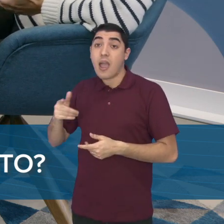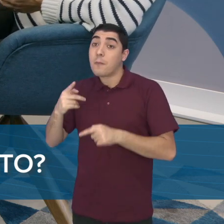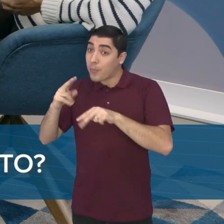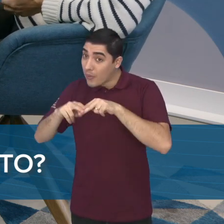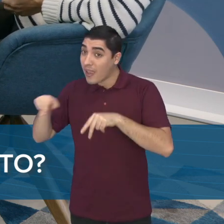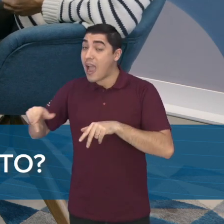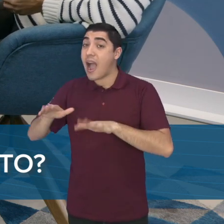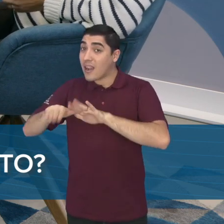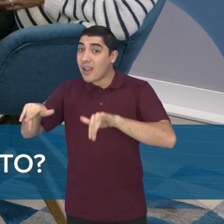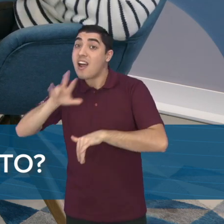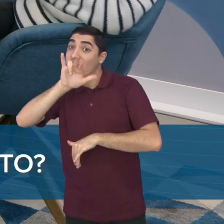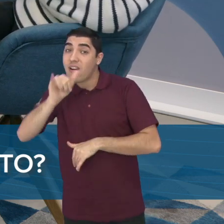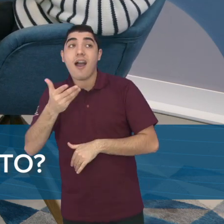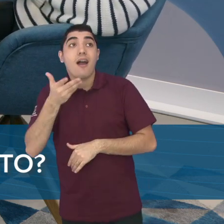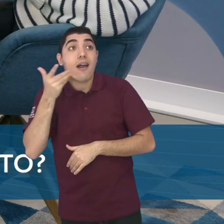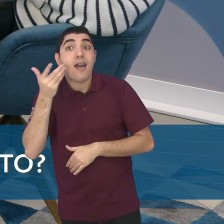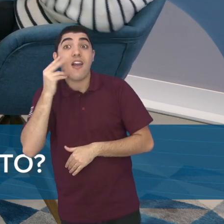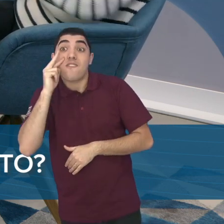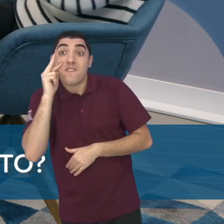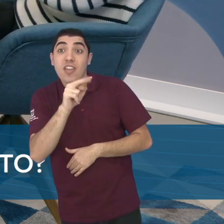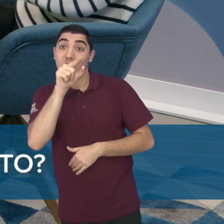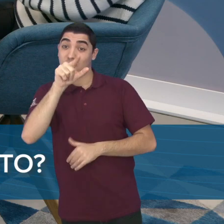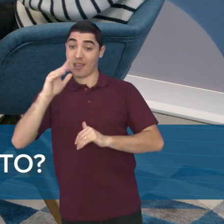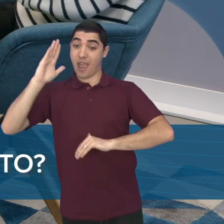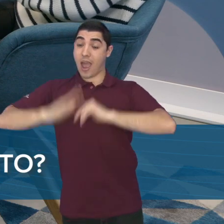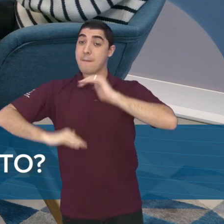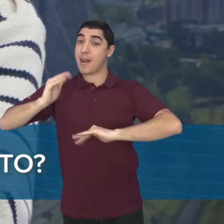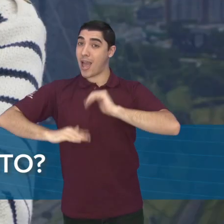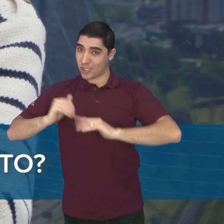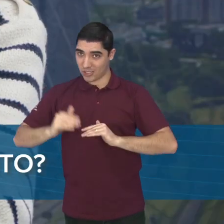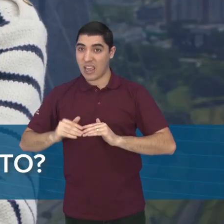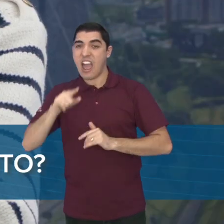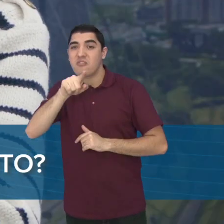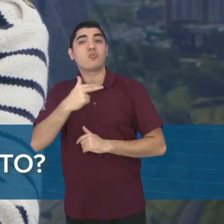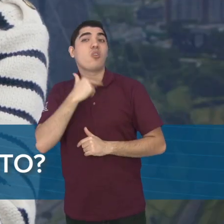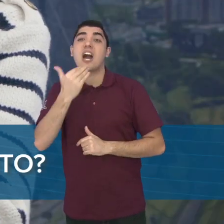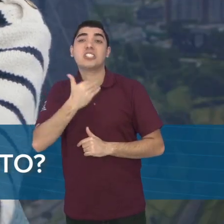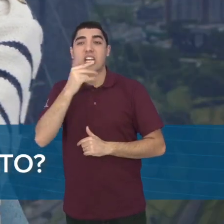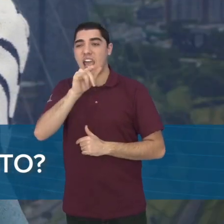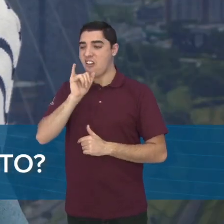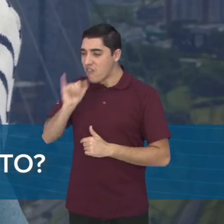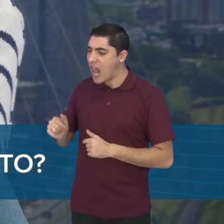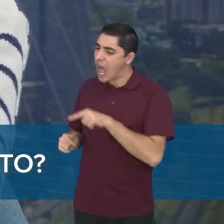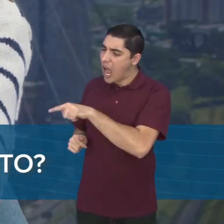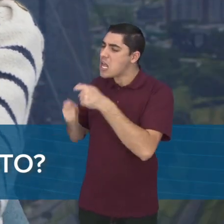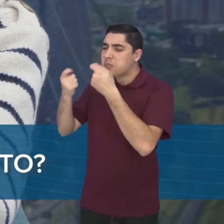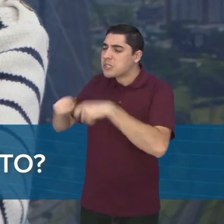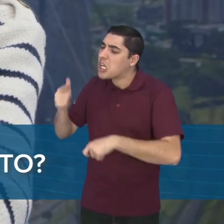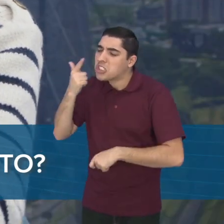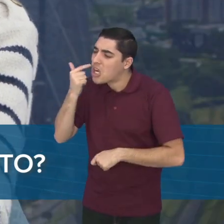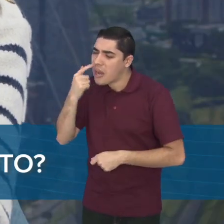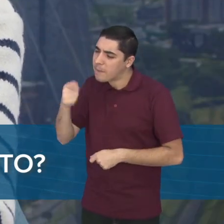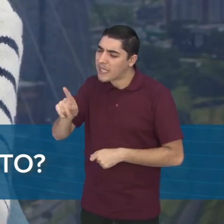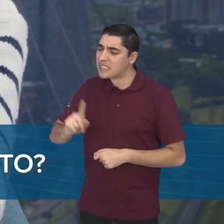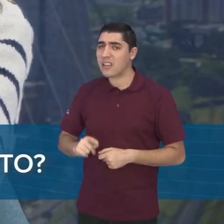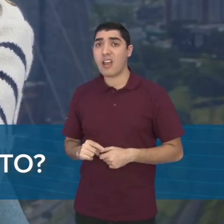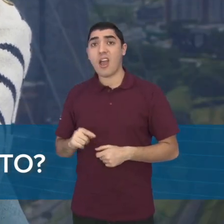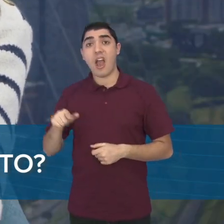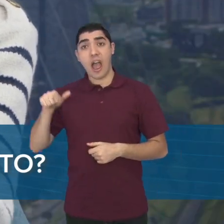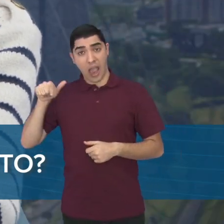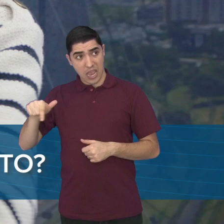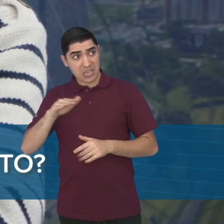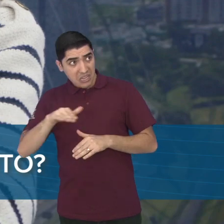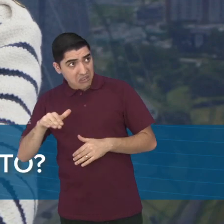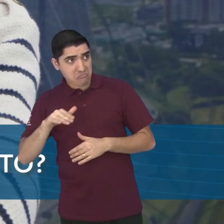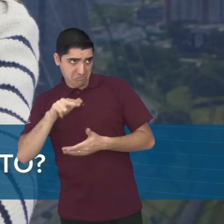por esse exemplo. Não adianta a gente falar uma coisa, né, e agir de outra maneira. Então falar, não precisa chorar por isso, né, a criança cai, não precisa